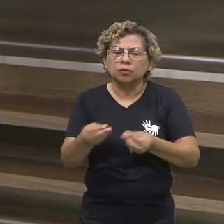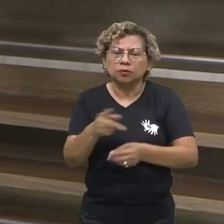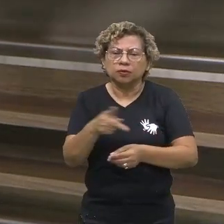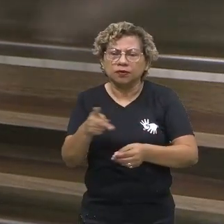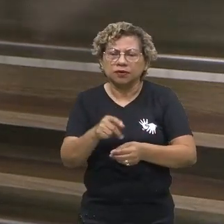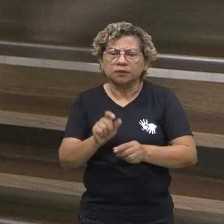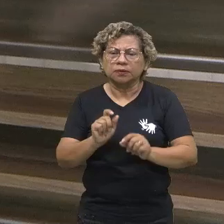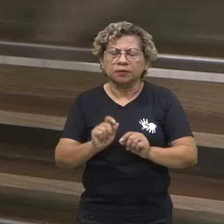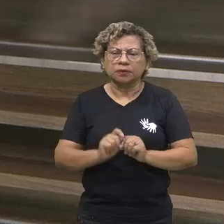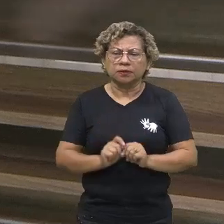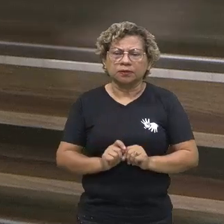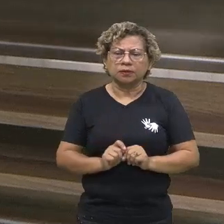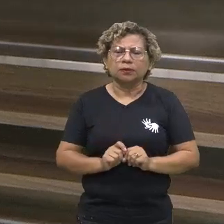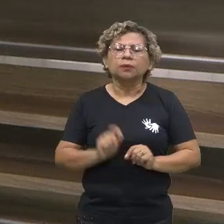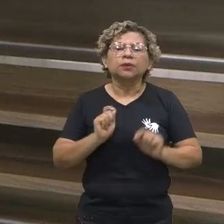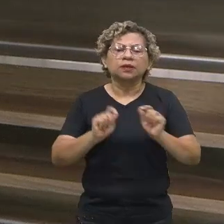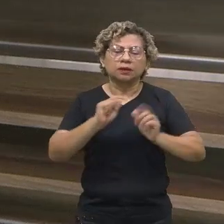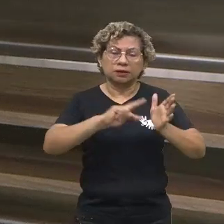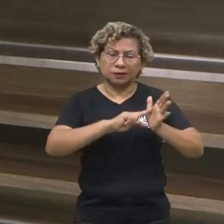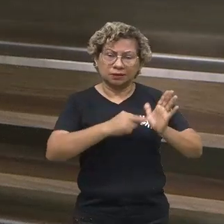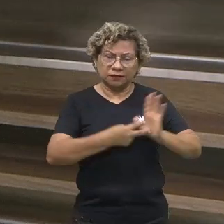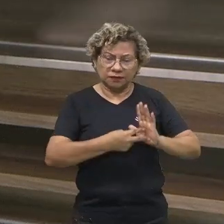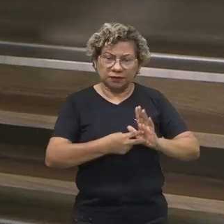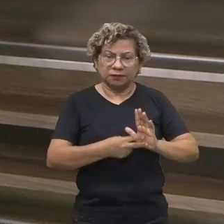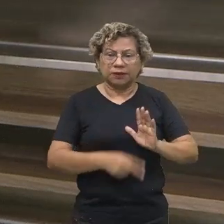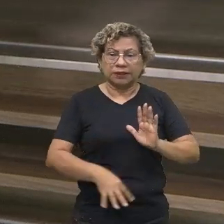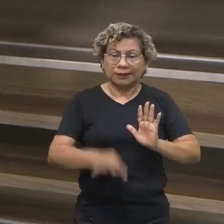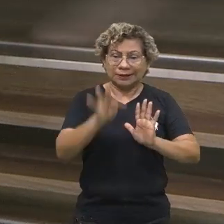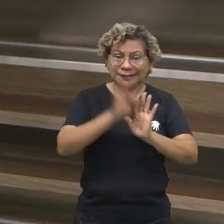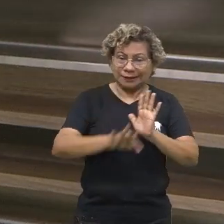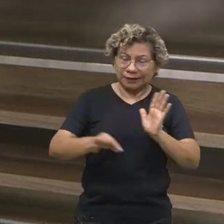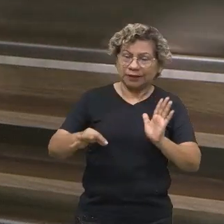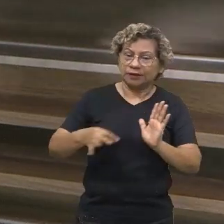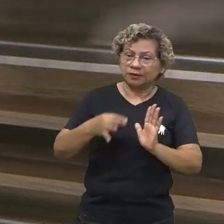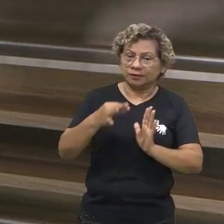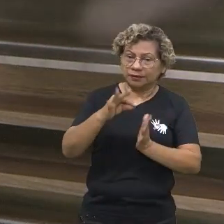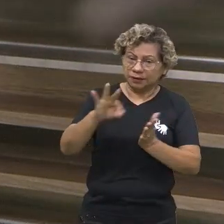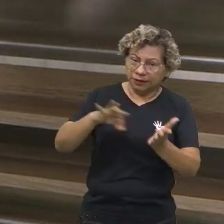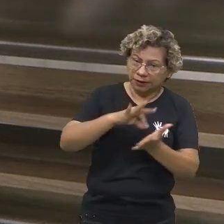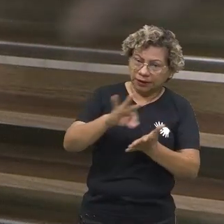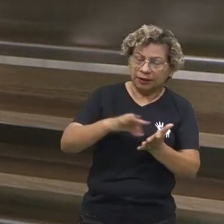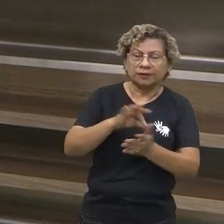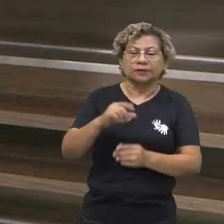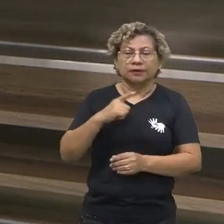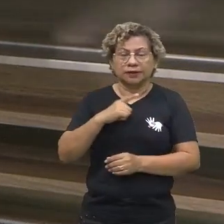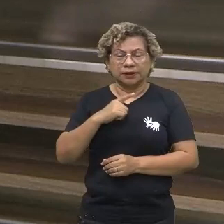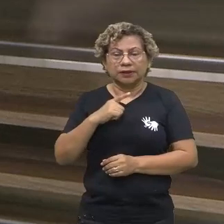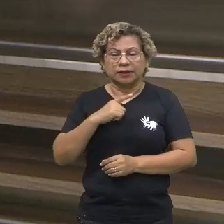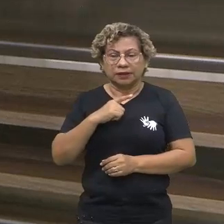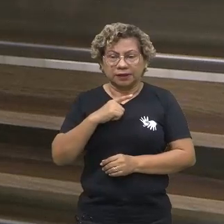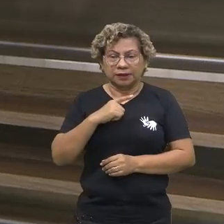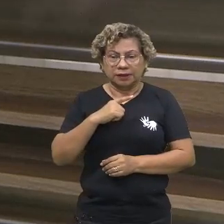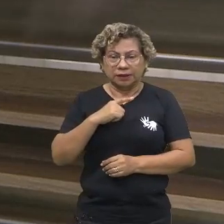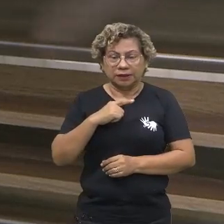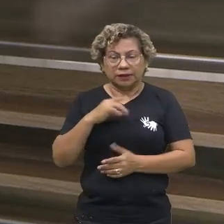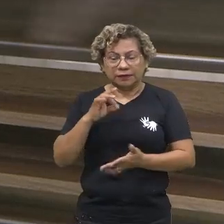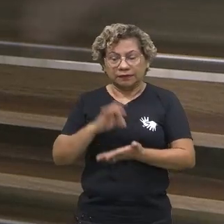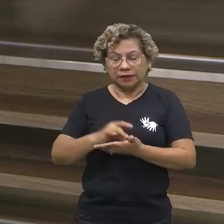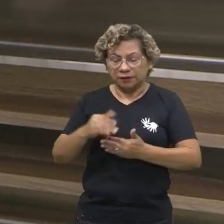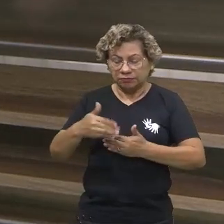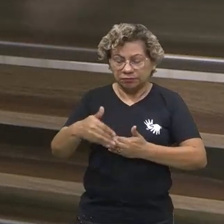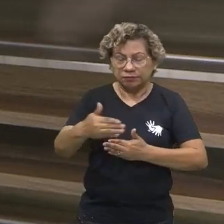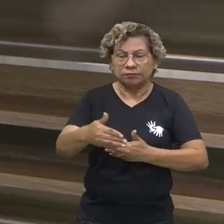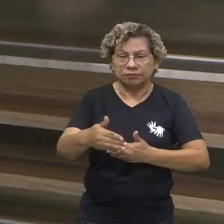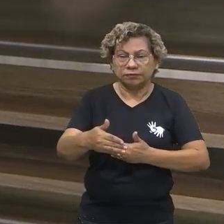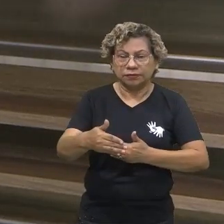O que isto quer dizer? Que aquele texto sagrado, ele é aplicado à realidade atual,